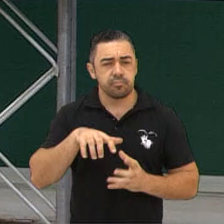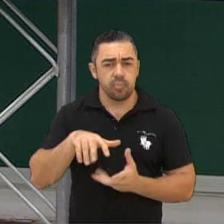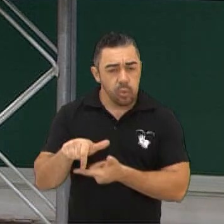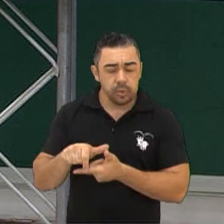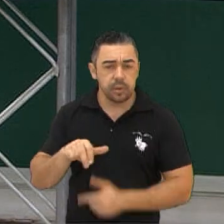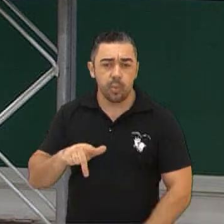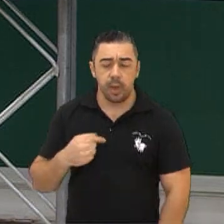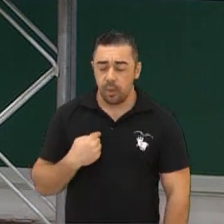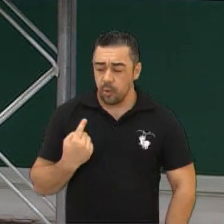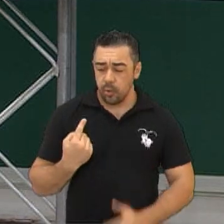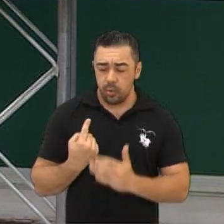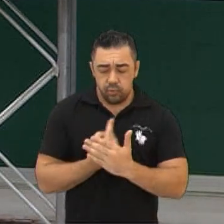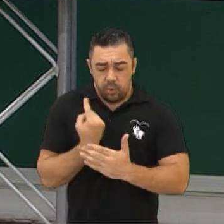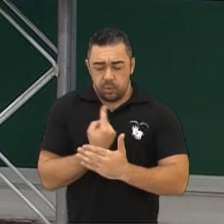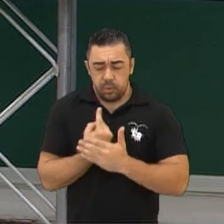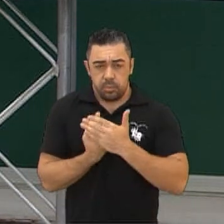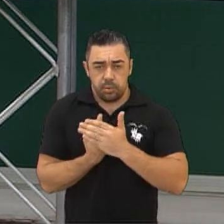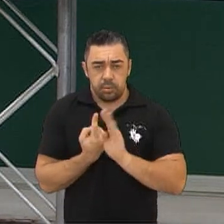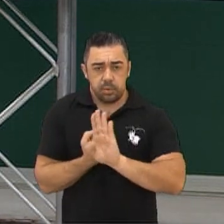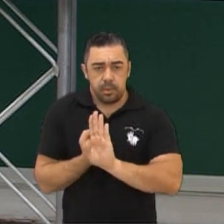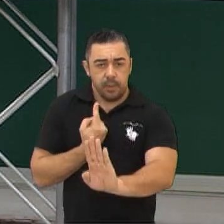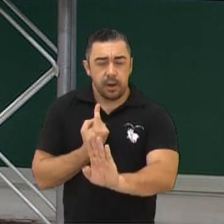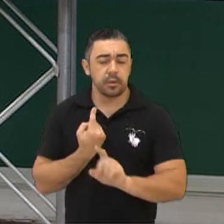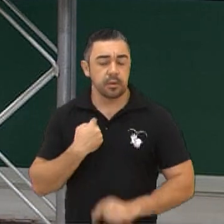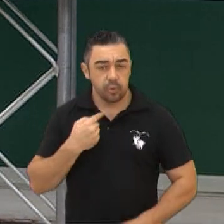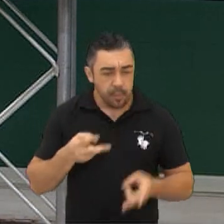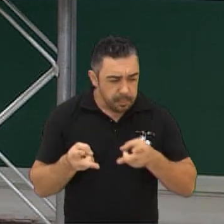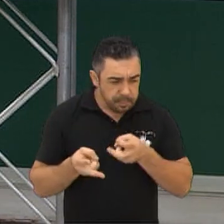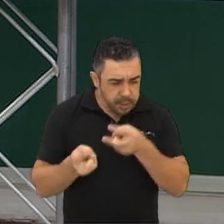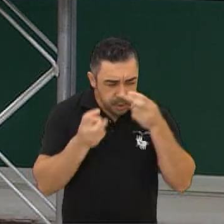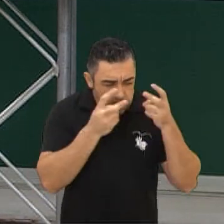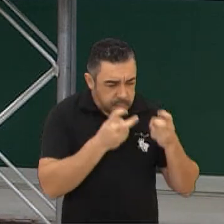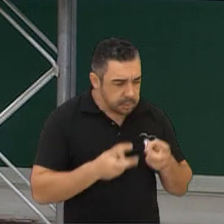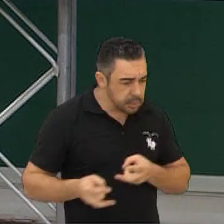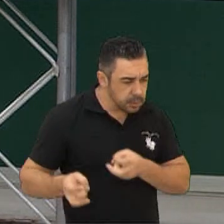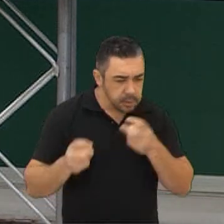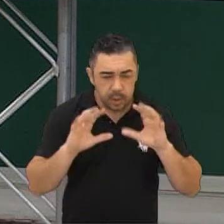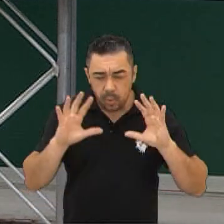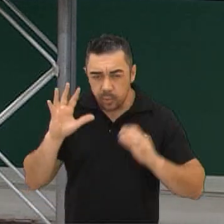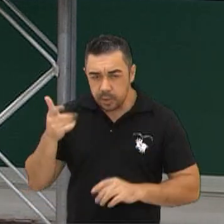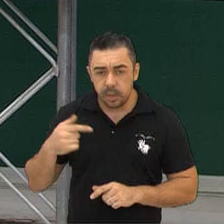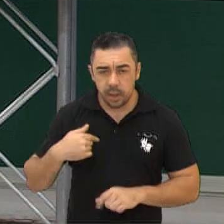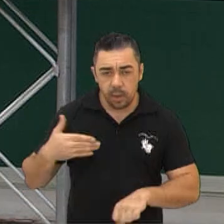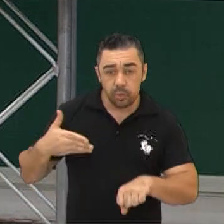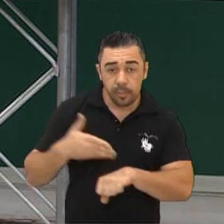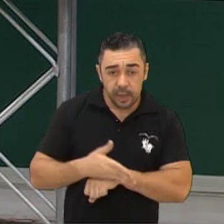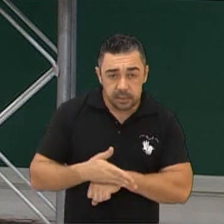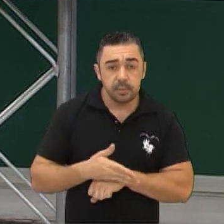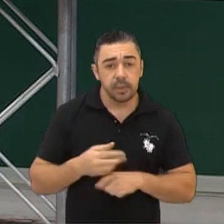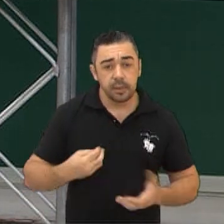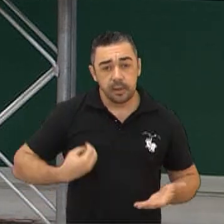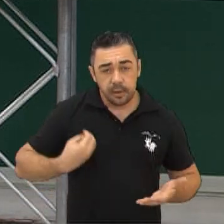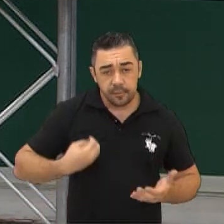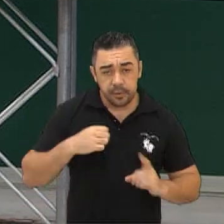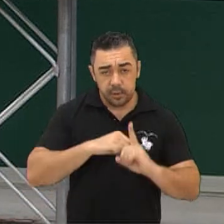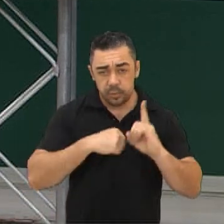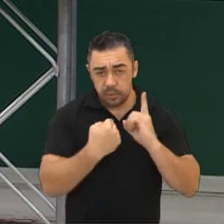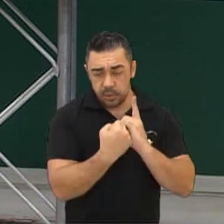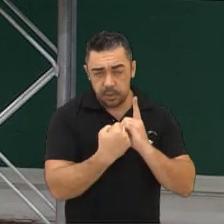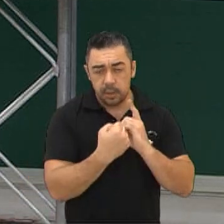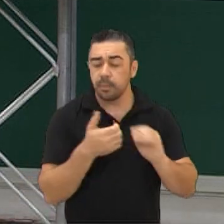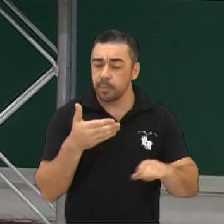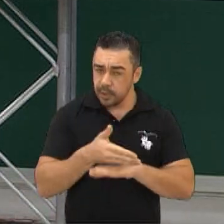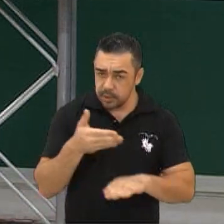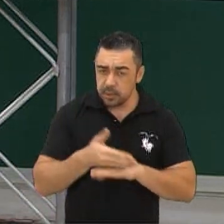mais isolado, mas ele está com sua antena ligada, ele está vendo o que está acontecendo ao seu lado e está exatamente participando da vida social das pessoas,